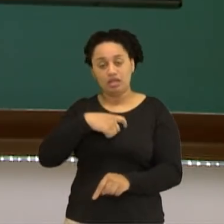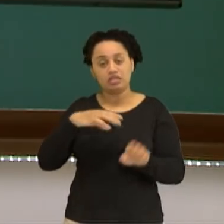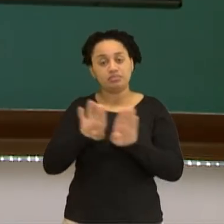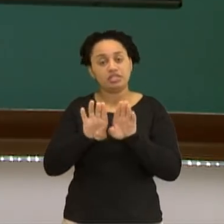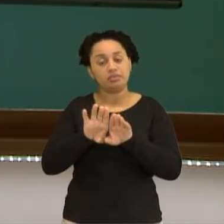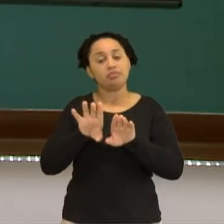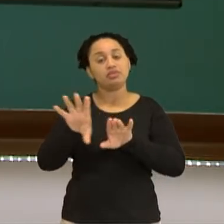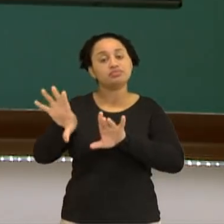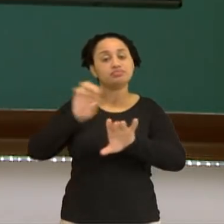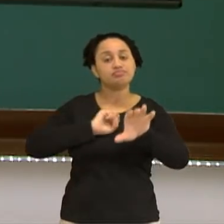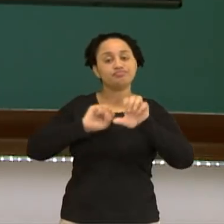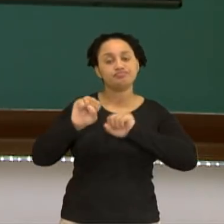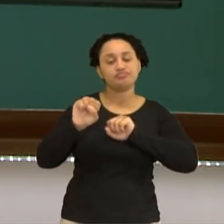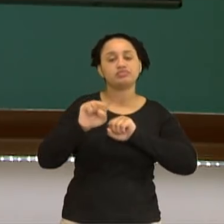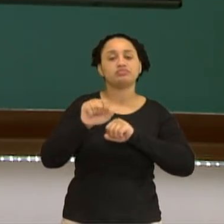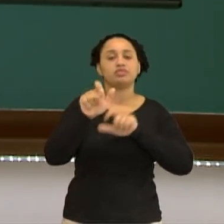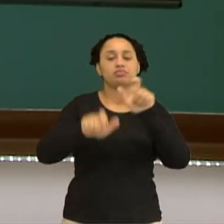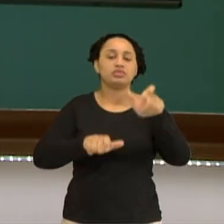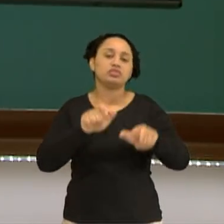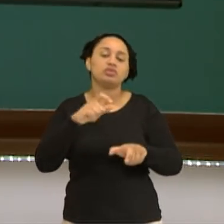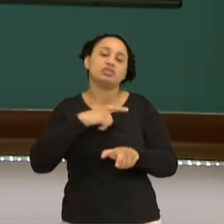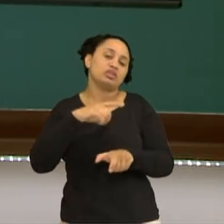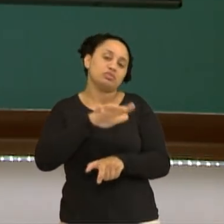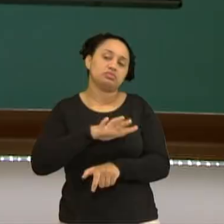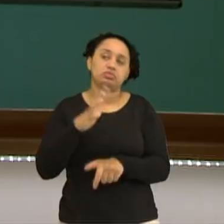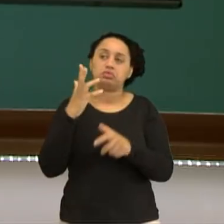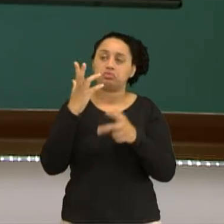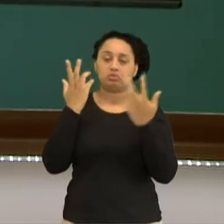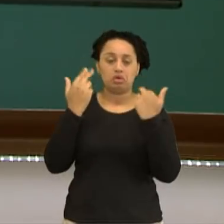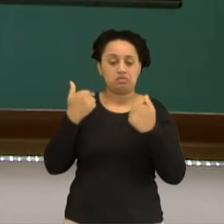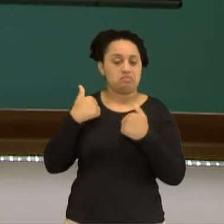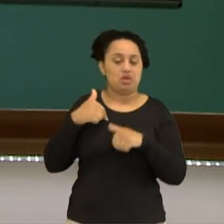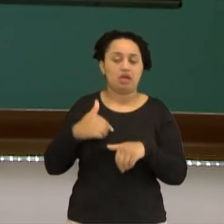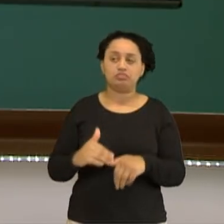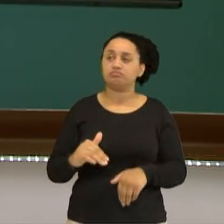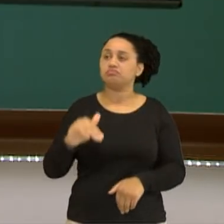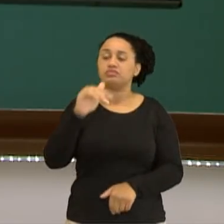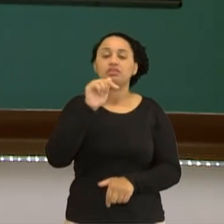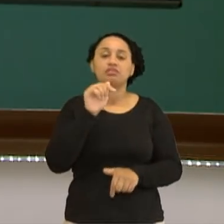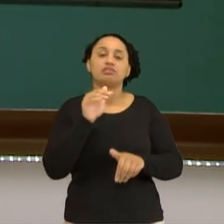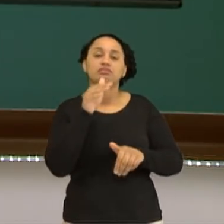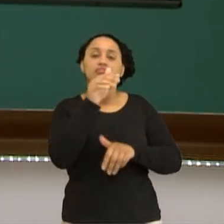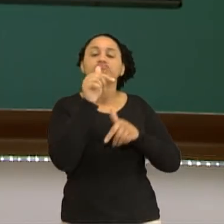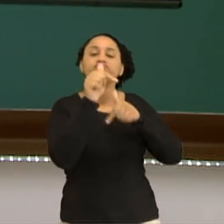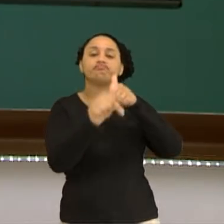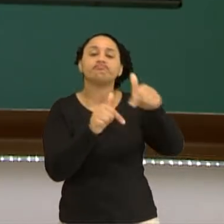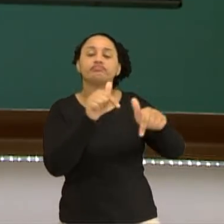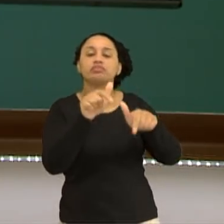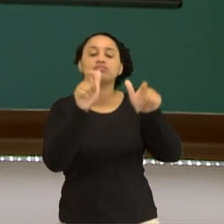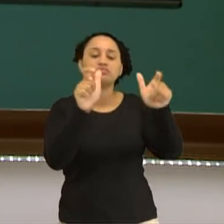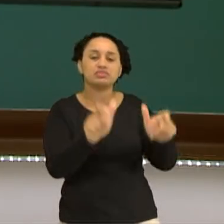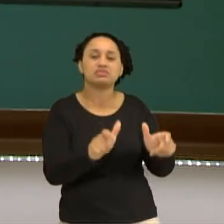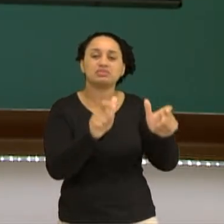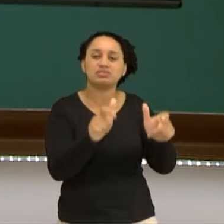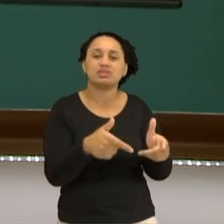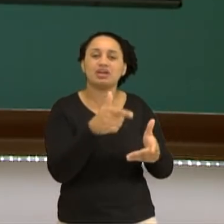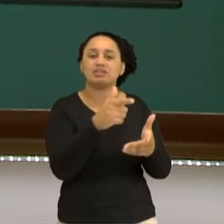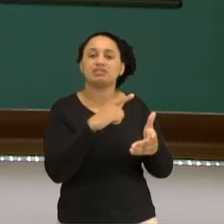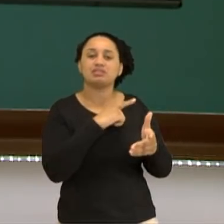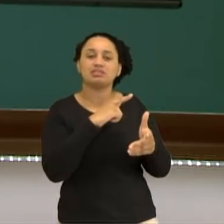adquirida. Uma pessoa que tem uma situação normal do sistema respiratório vai trabalhar numa região onde